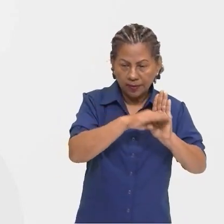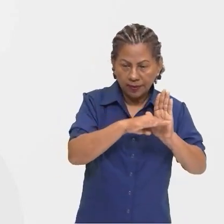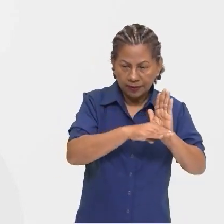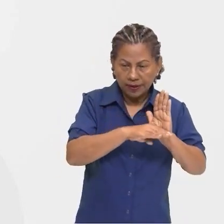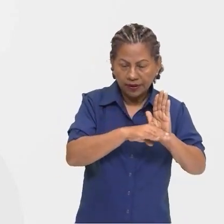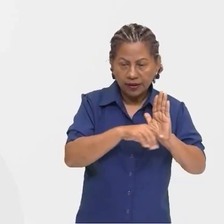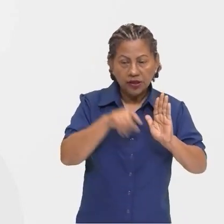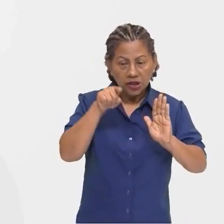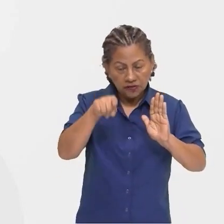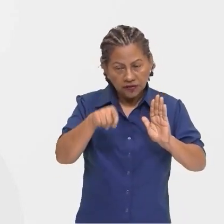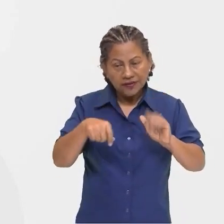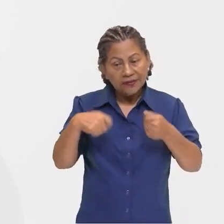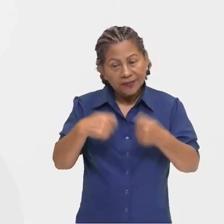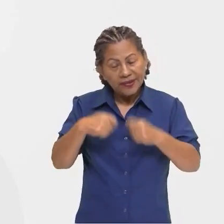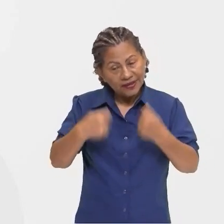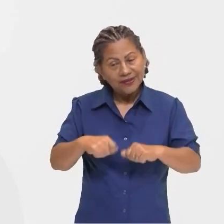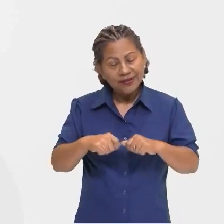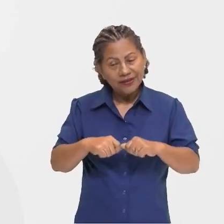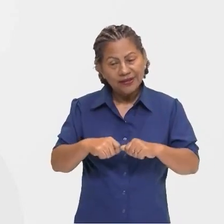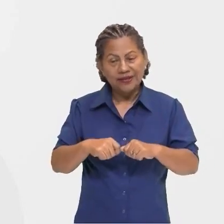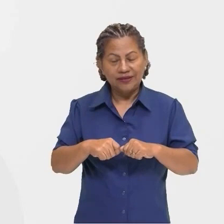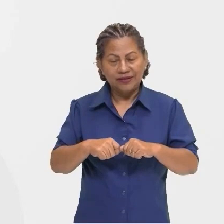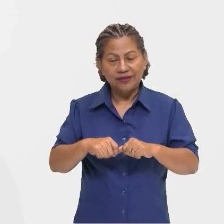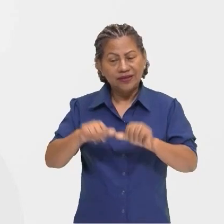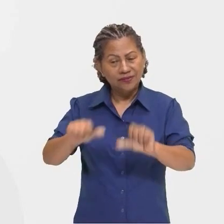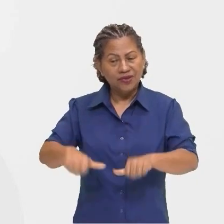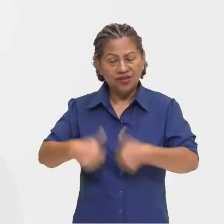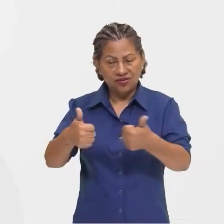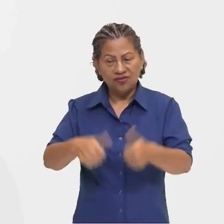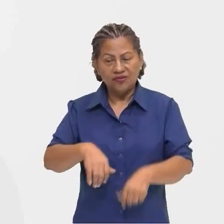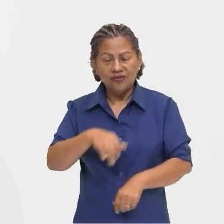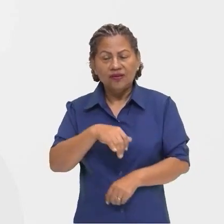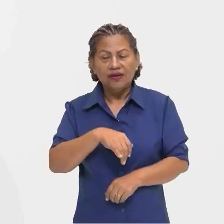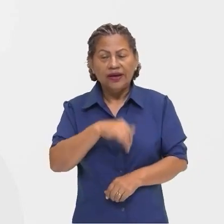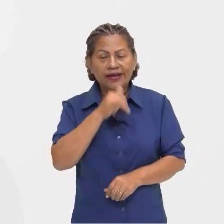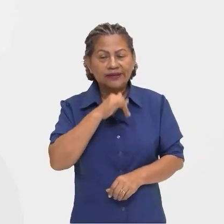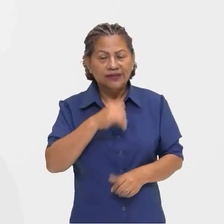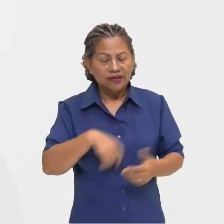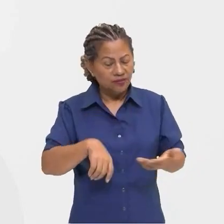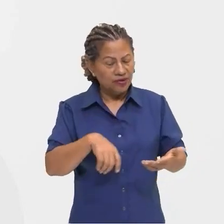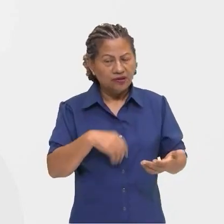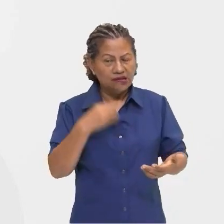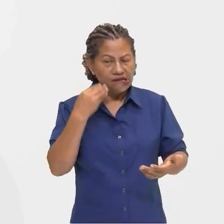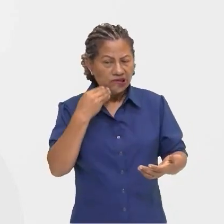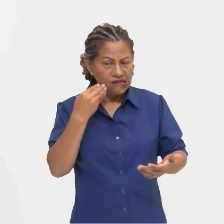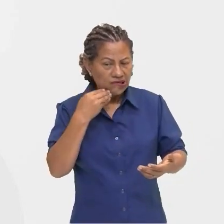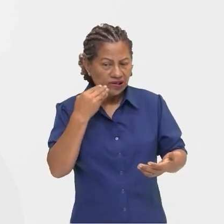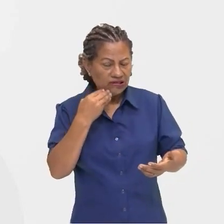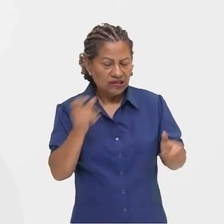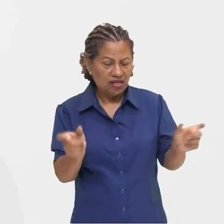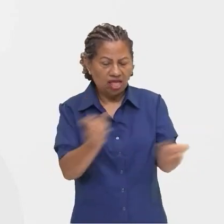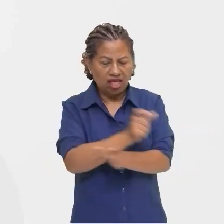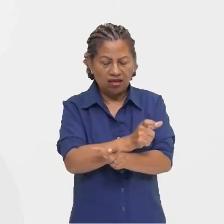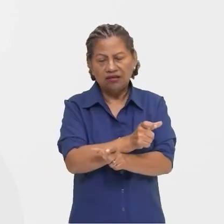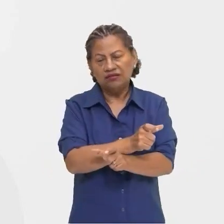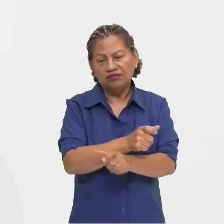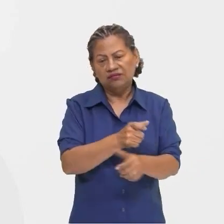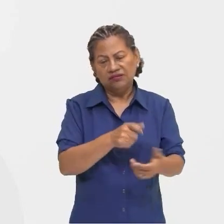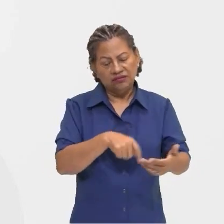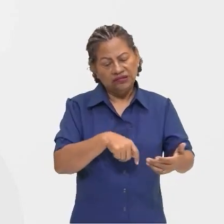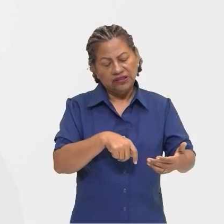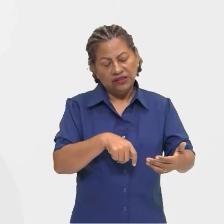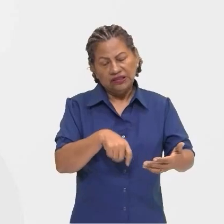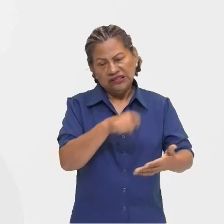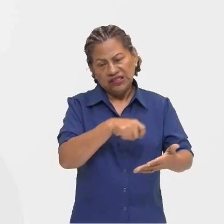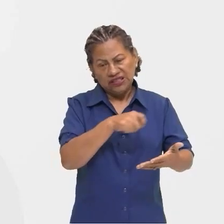precisa melhorar. Eu cometo muitos erros de ortografia. Então, o que você precisa fazer? Ler mais